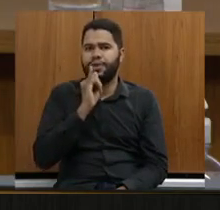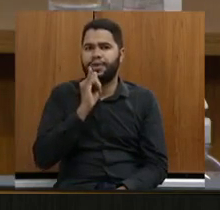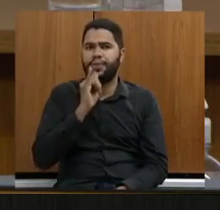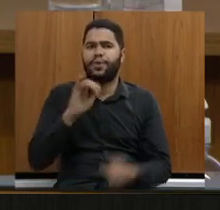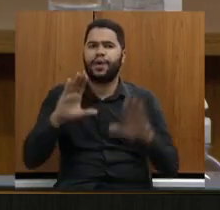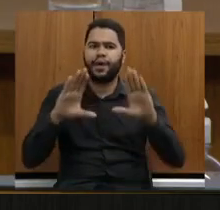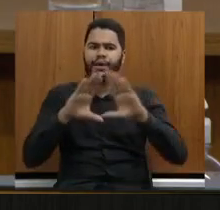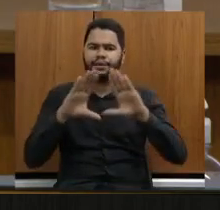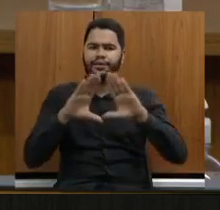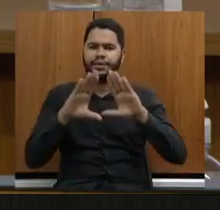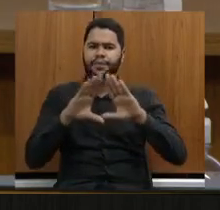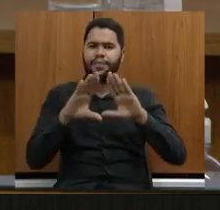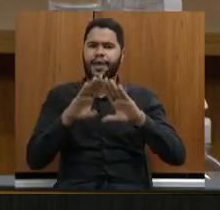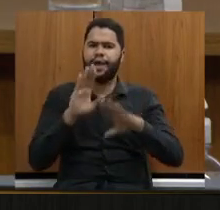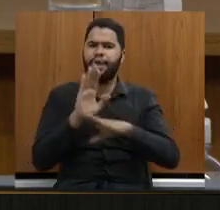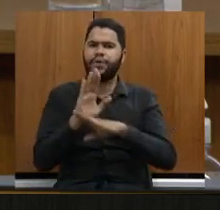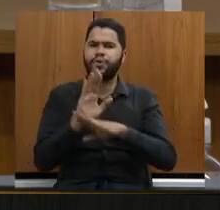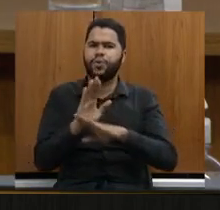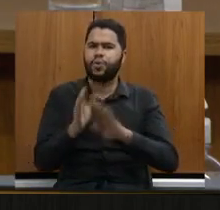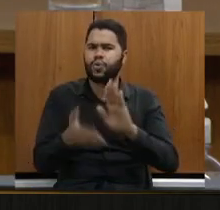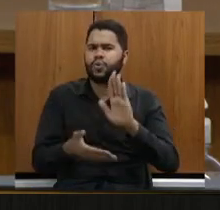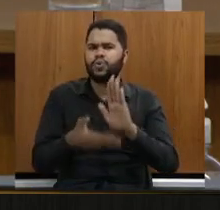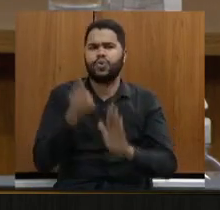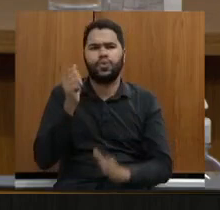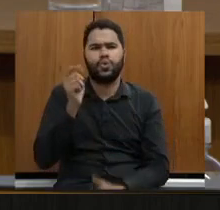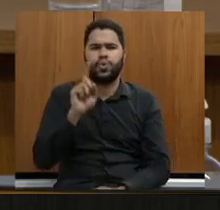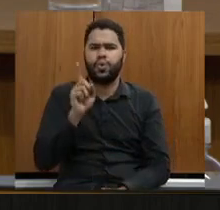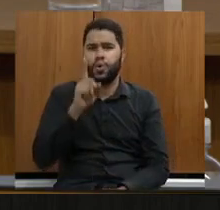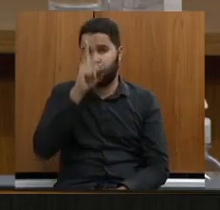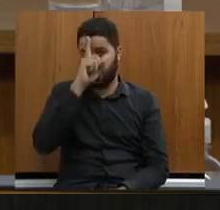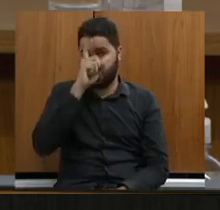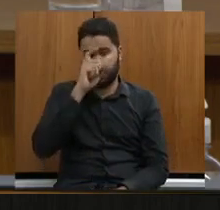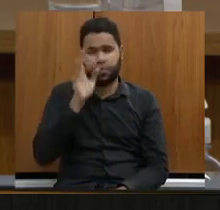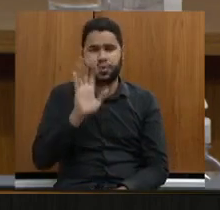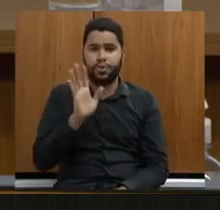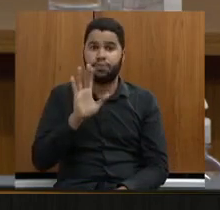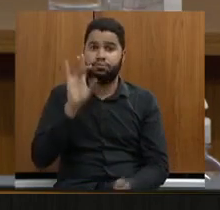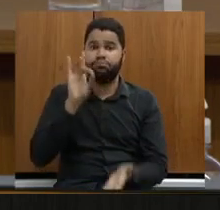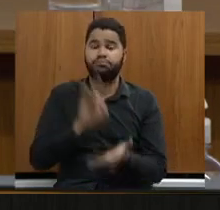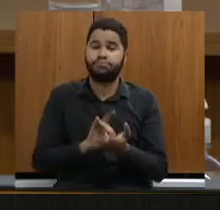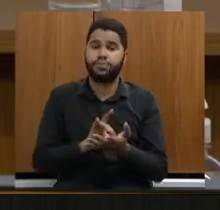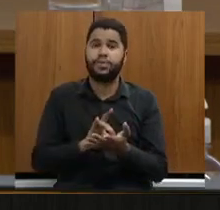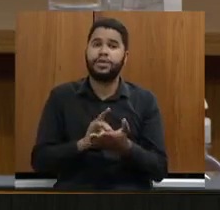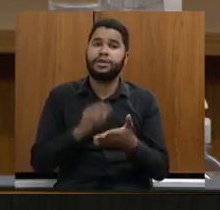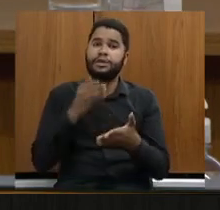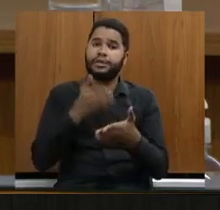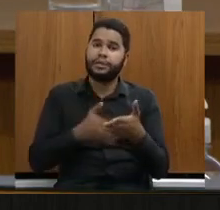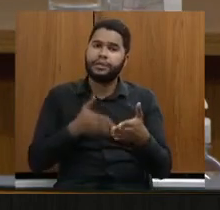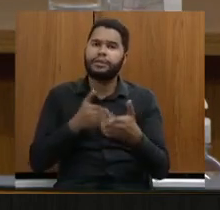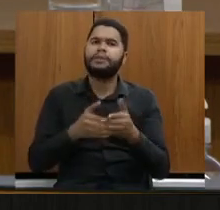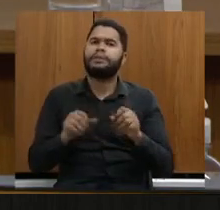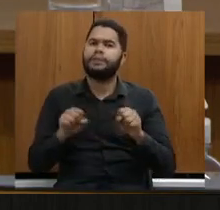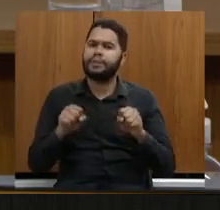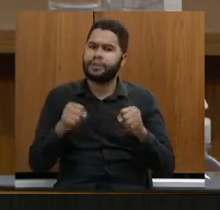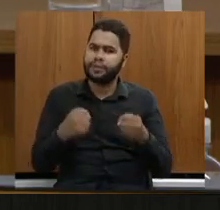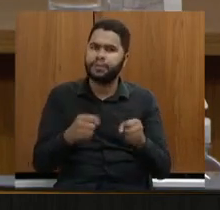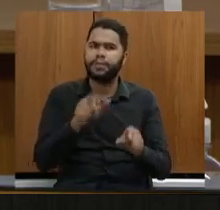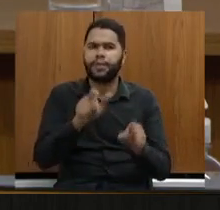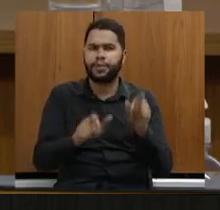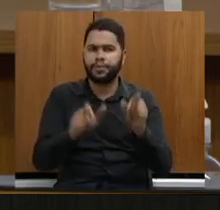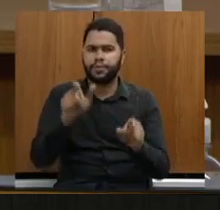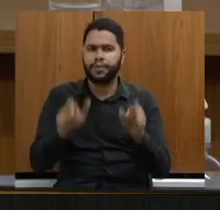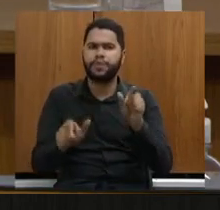Assembleia essa a ação é pelo hospital porque realmente teve empreende muita gente para que